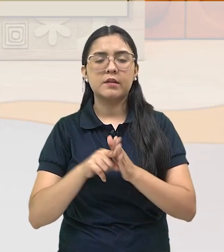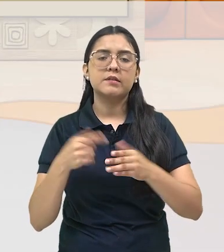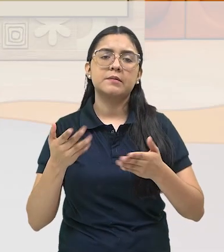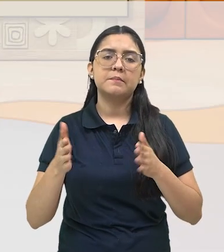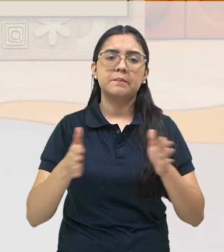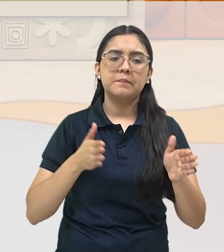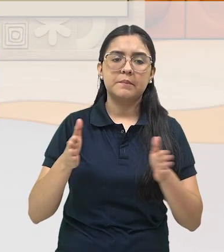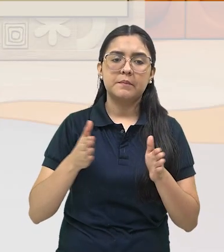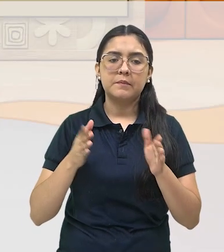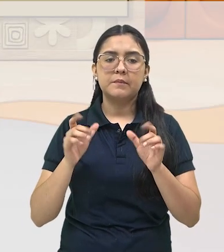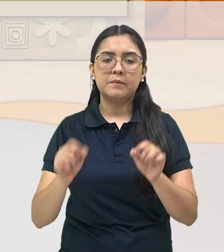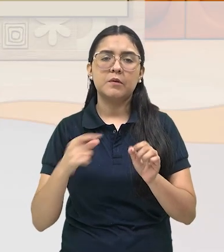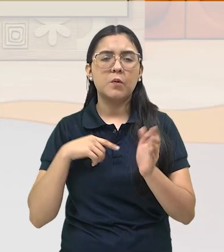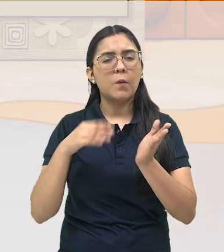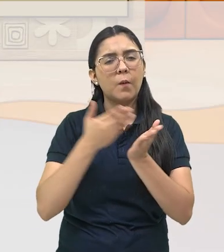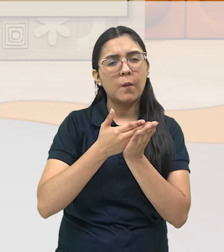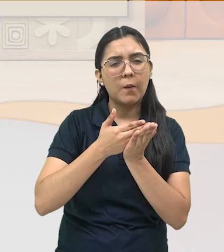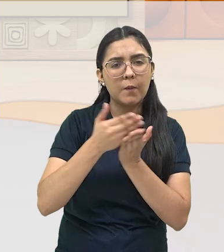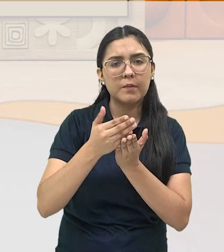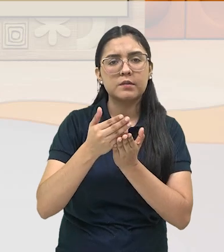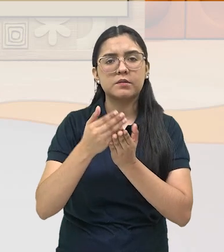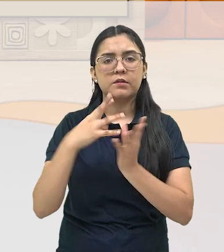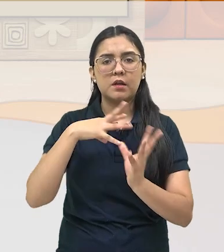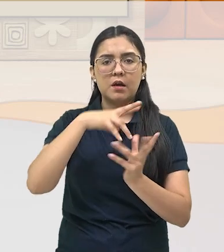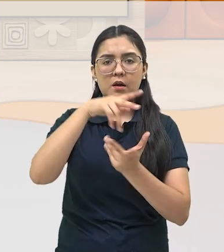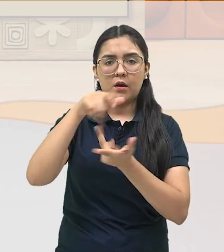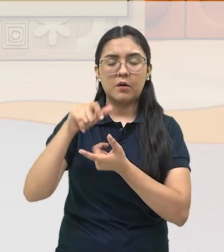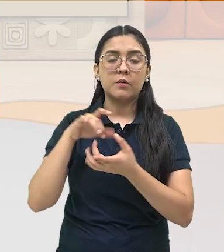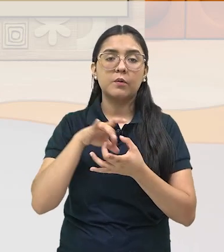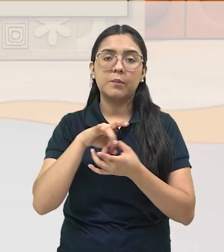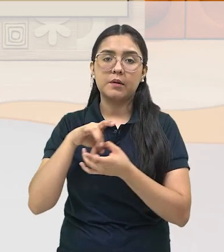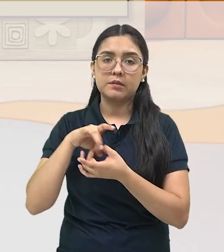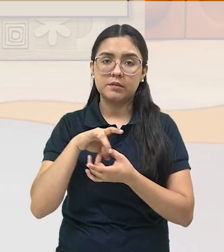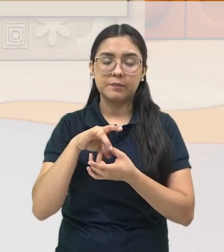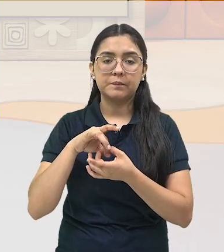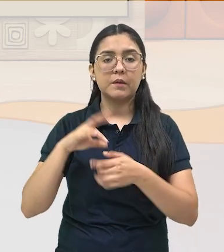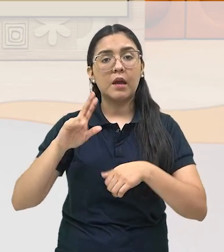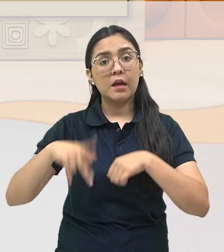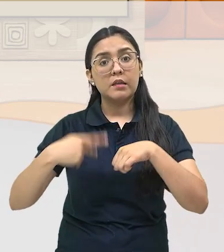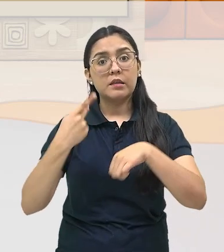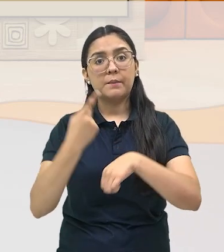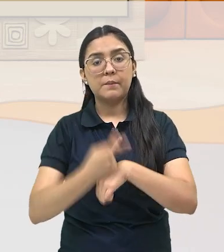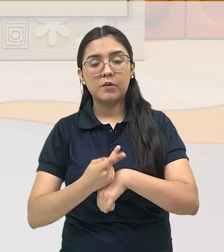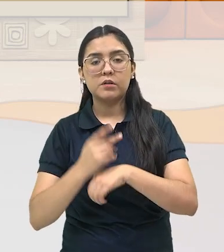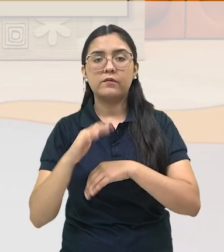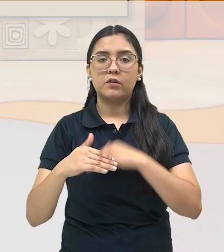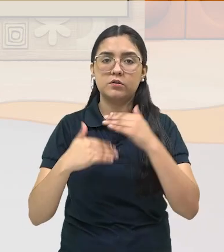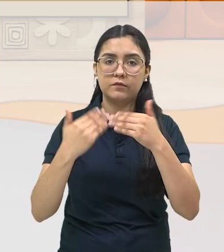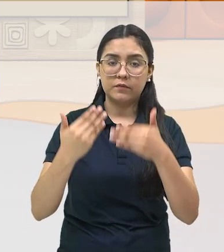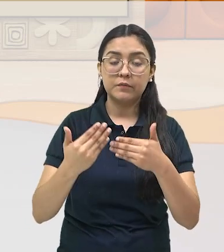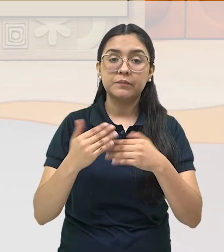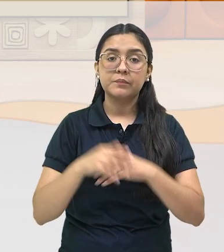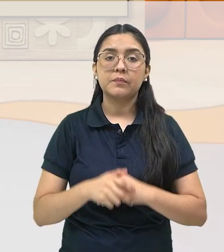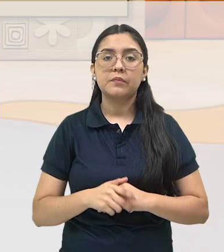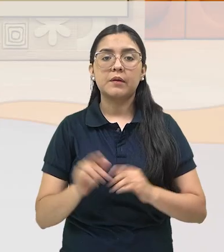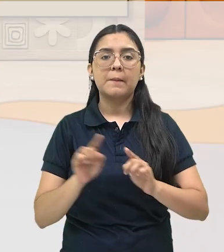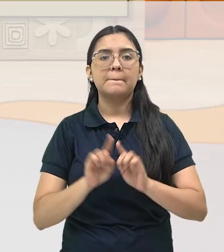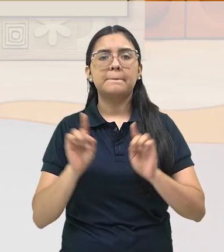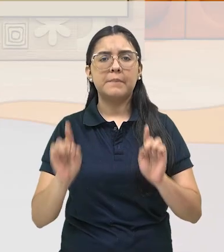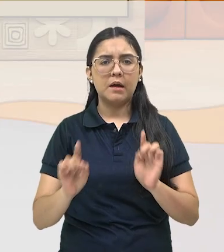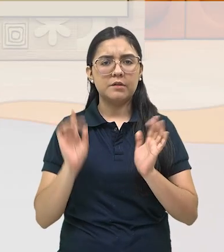se fosse a gênese, o comecinho da globalização, certo? Depois ela foi se consolidando, mas o